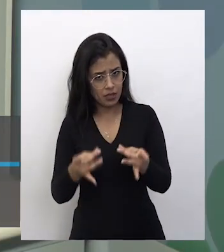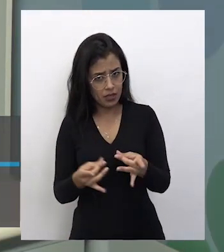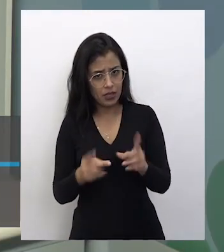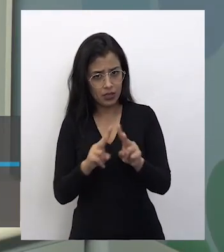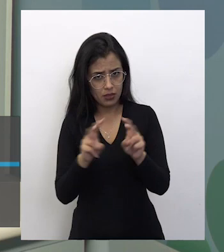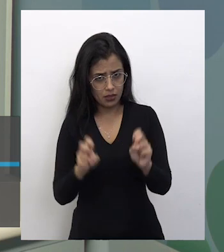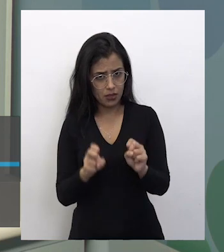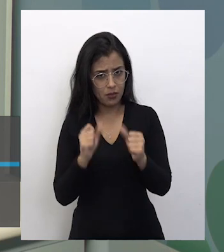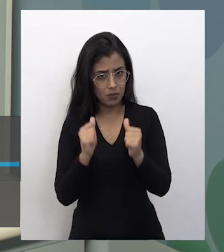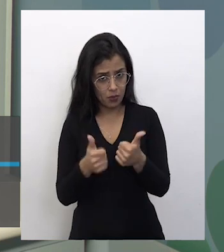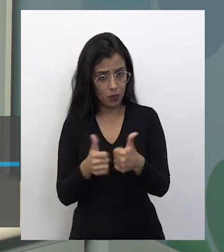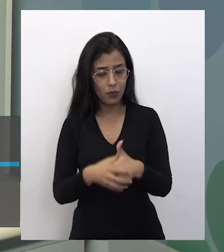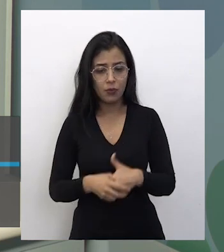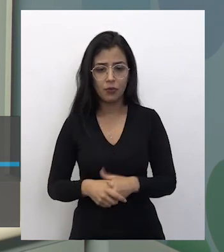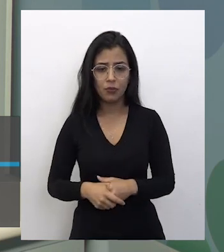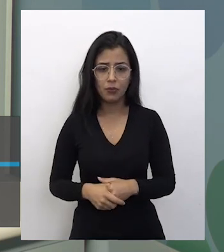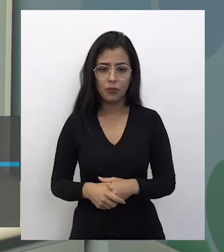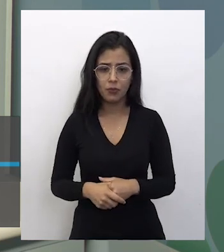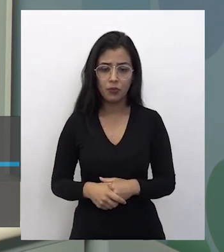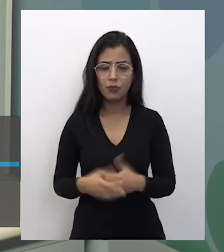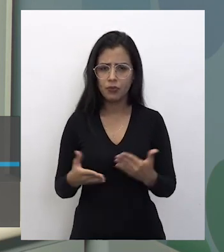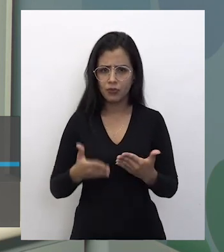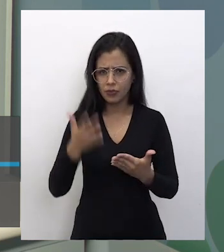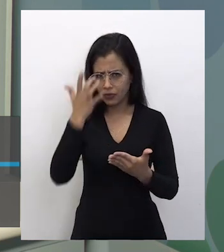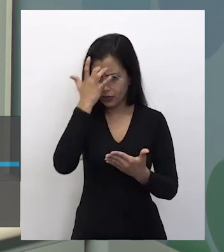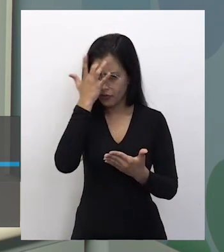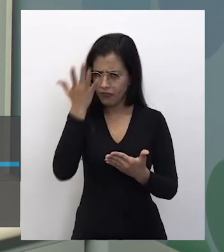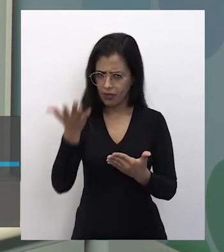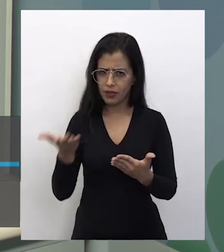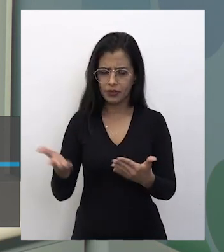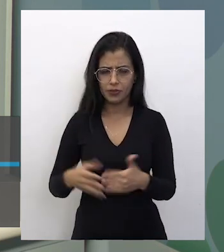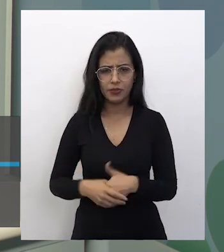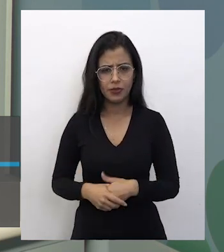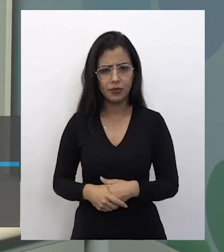essa questão, tudo bem? Então, ficou fácil até aqui.